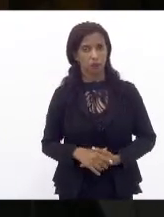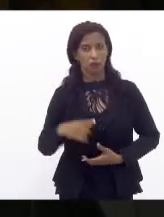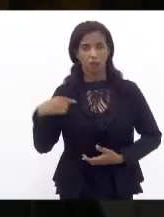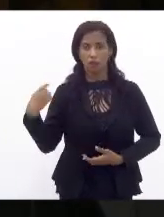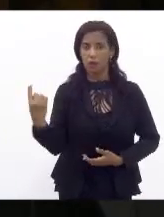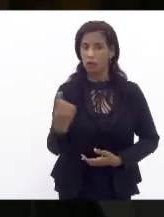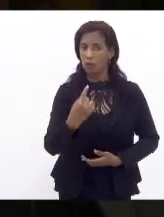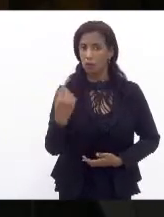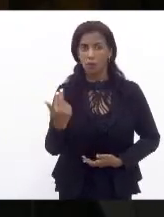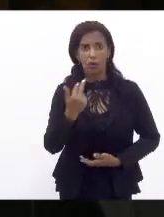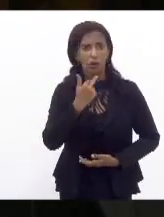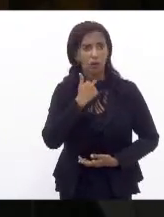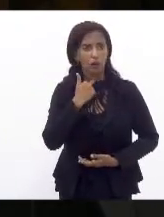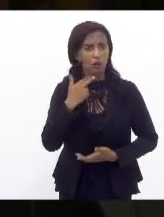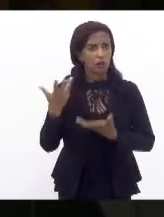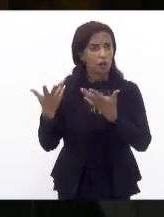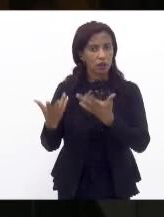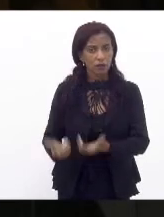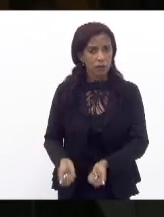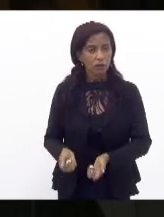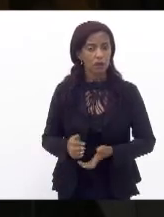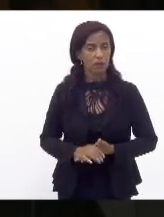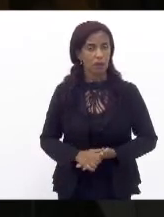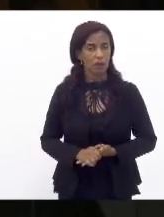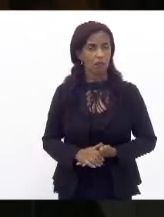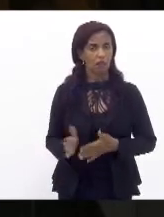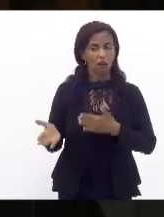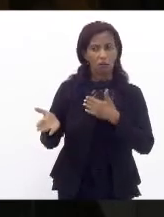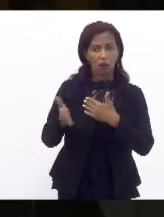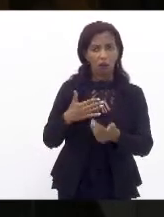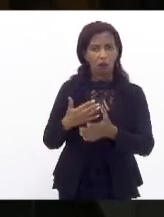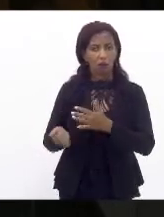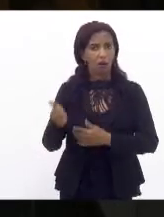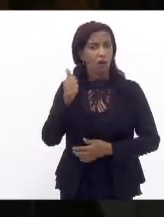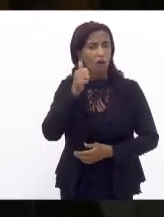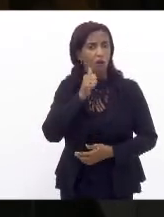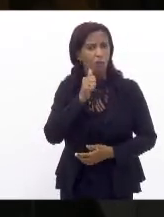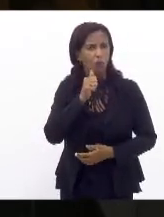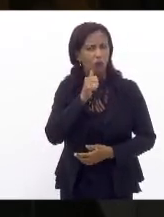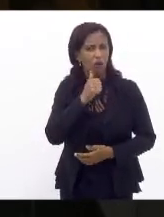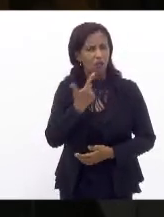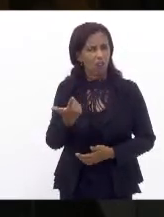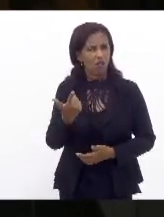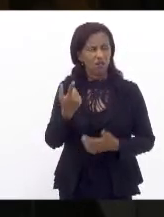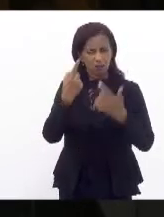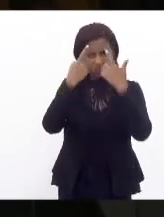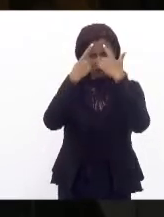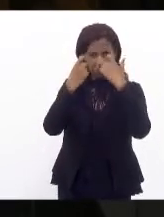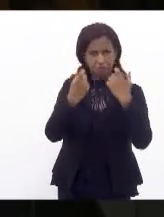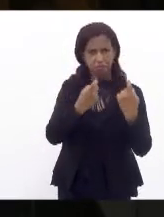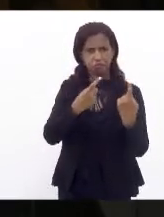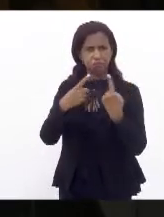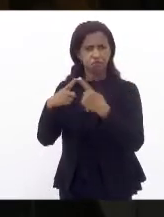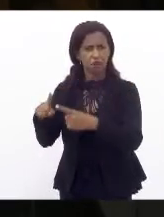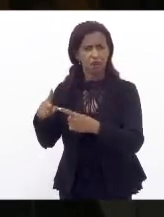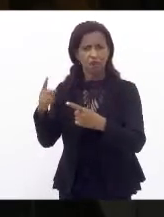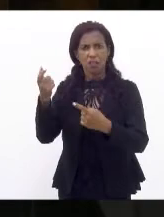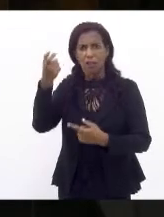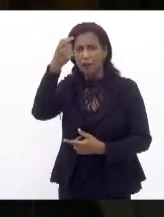não podemos aceitar que qualquer mulher seja agredida, seja ela